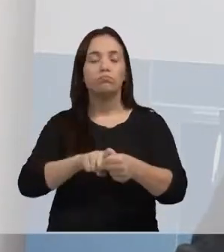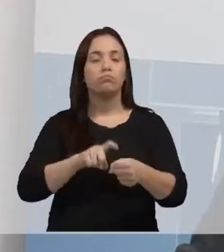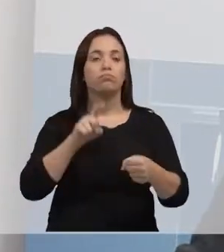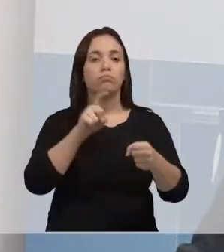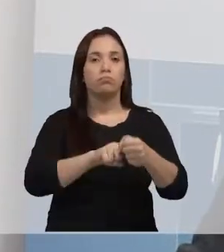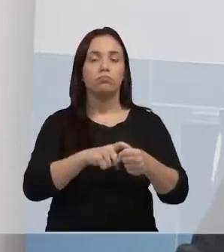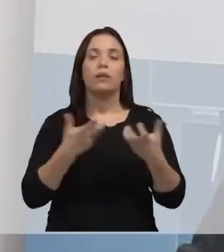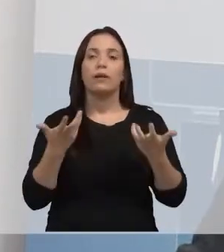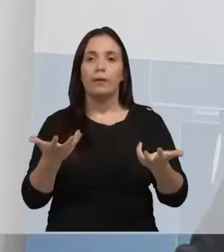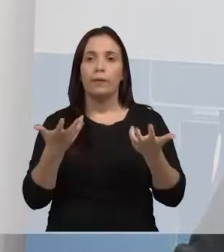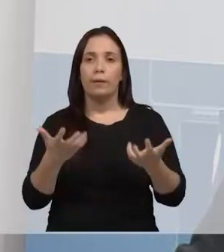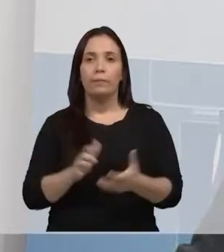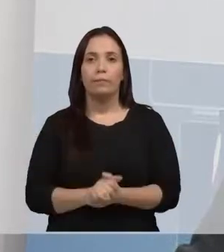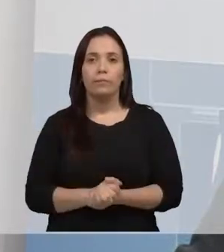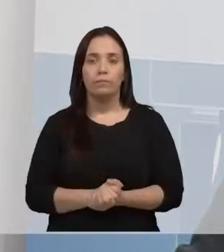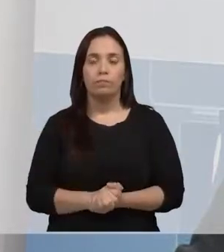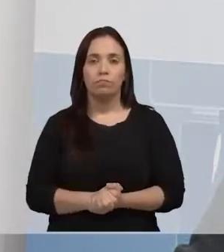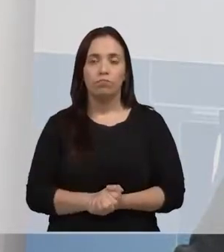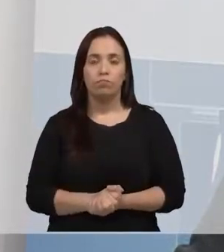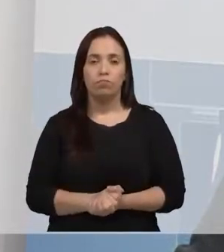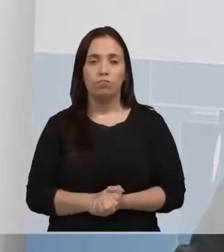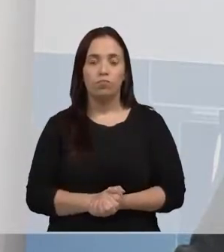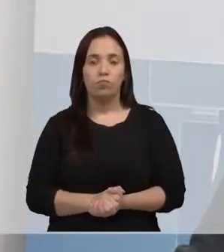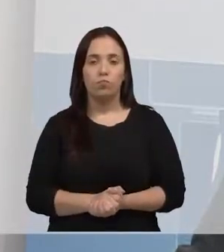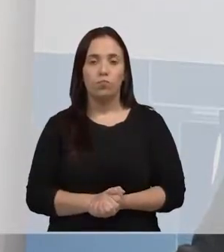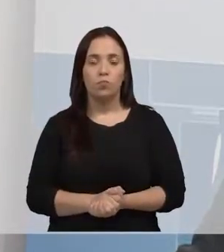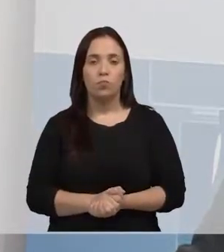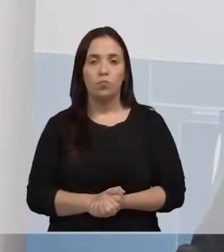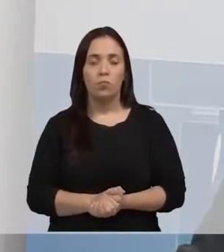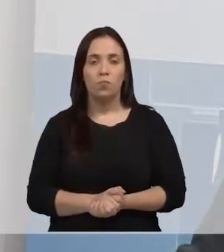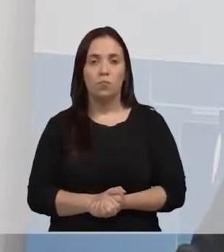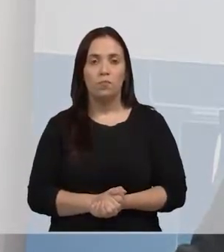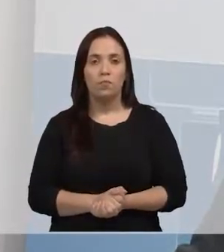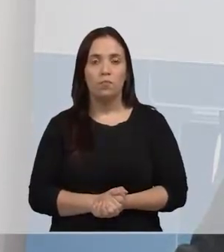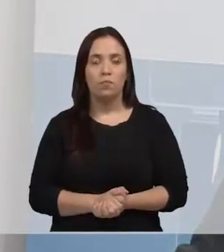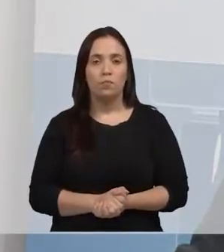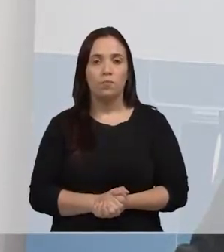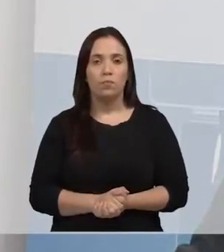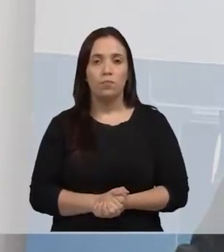achar o rumo da casa, né? No caso aqui, a casa